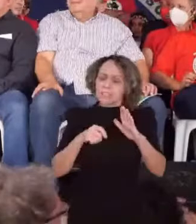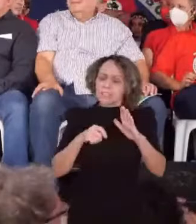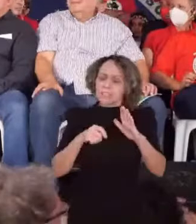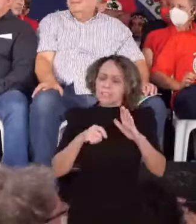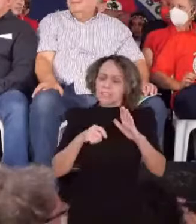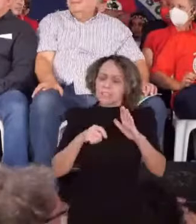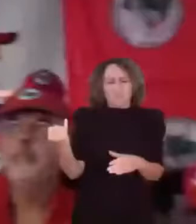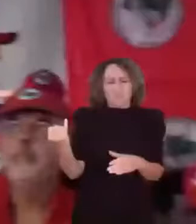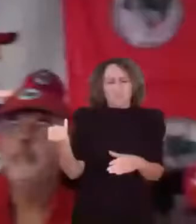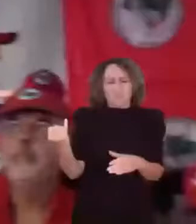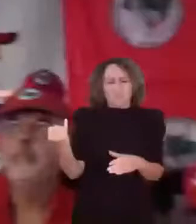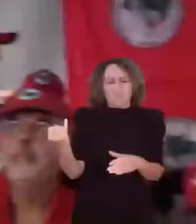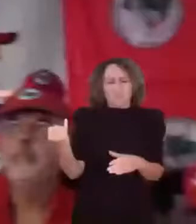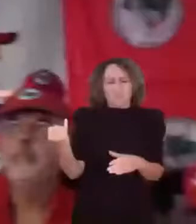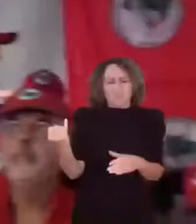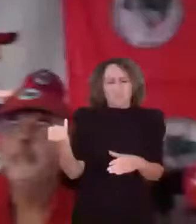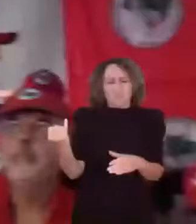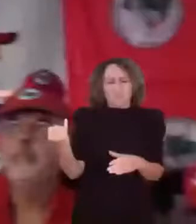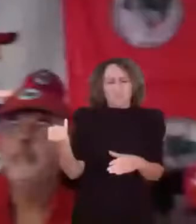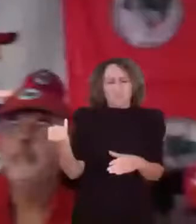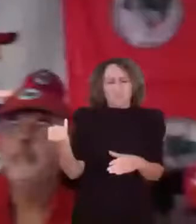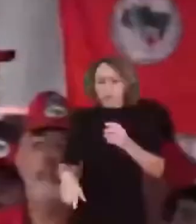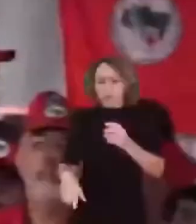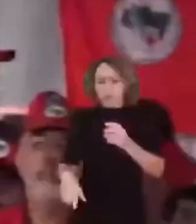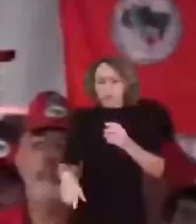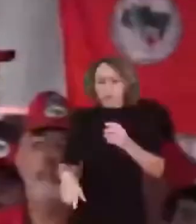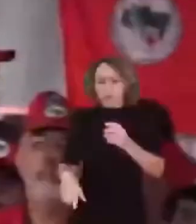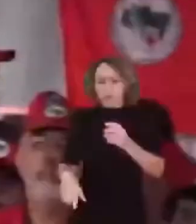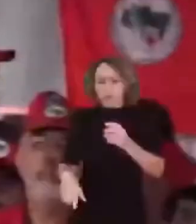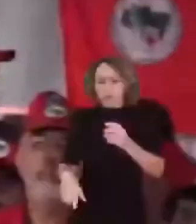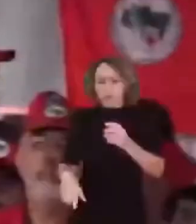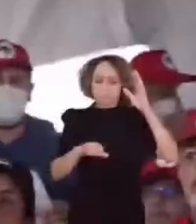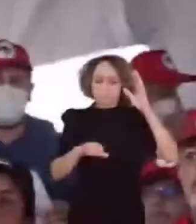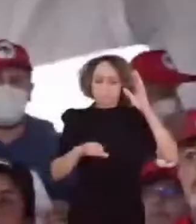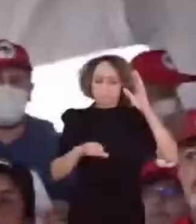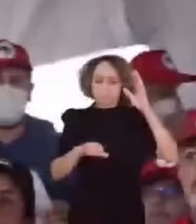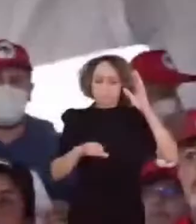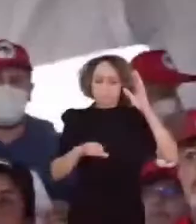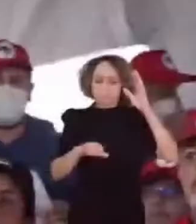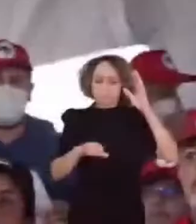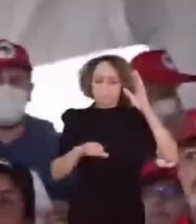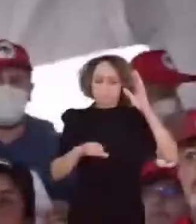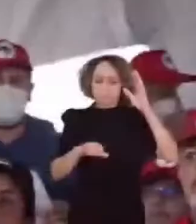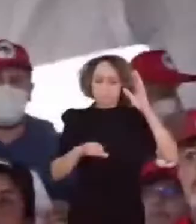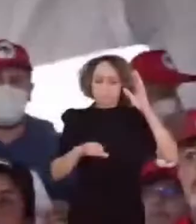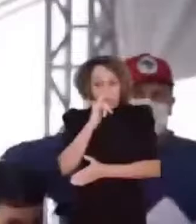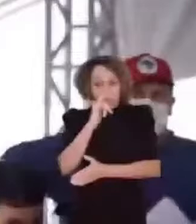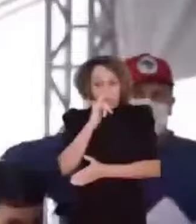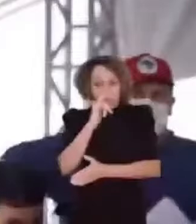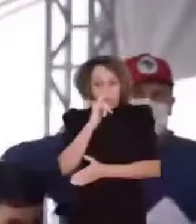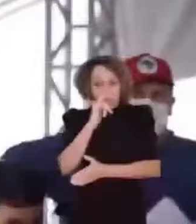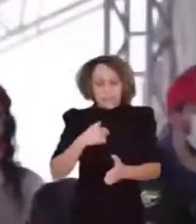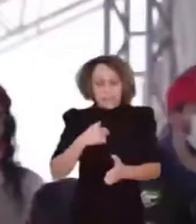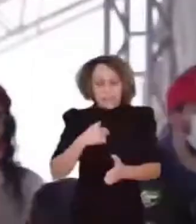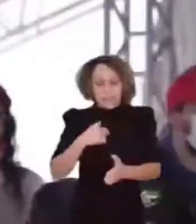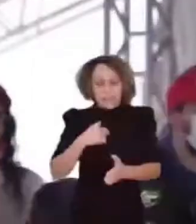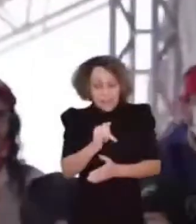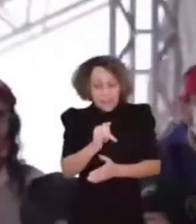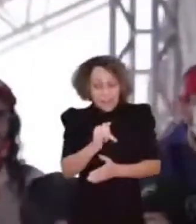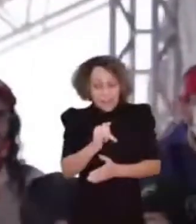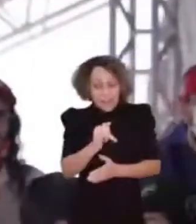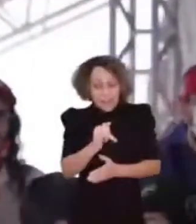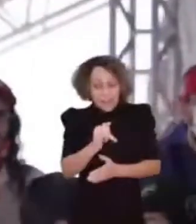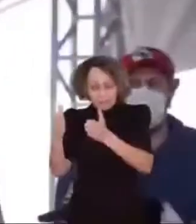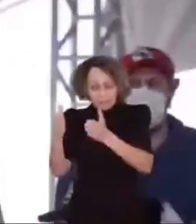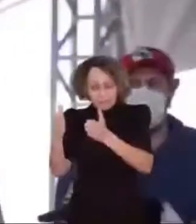Agora vai ser o recado daqui para cá. Então, prestem atenção. É bonito nós vir aqui, todo mundo